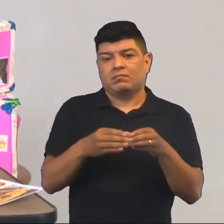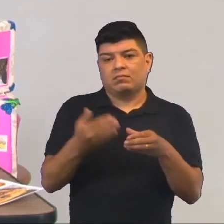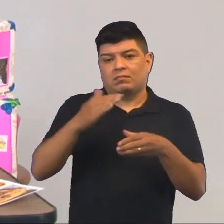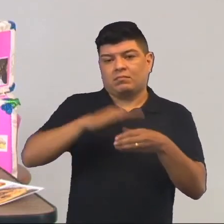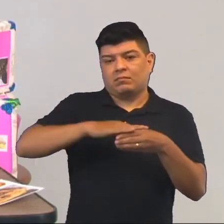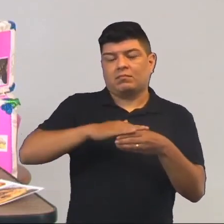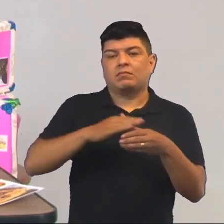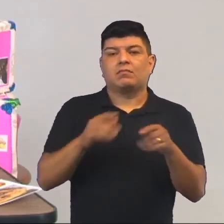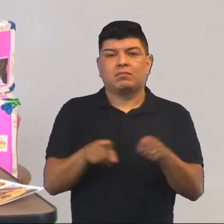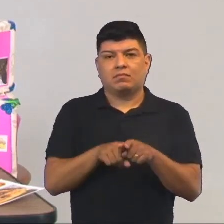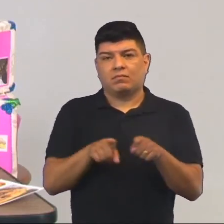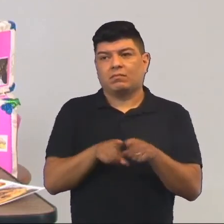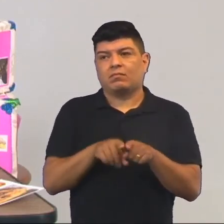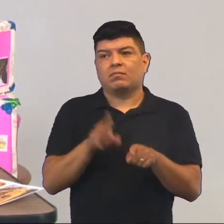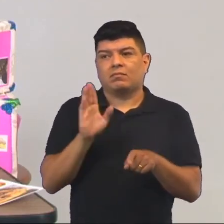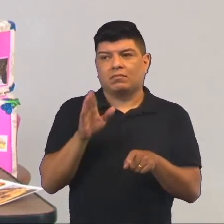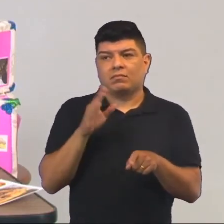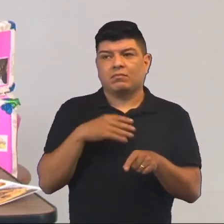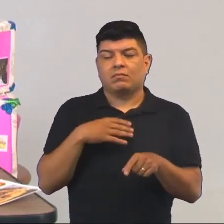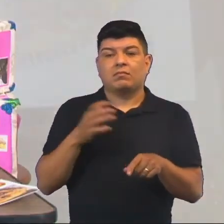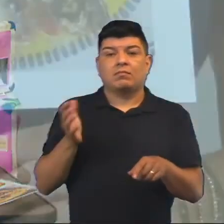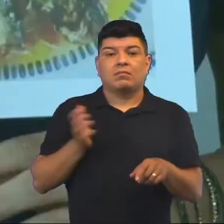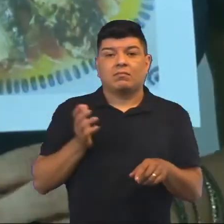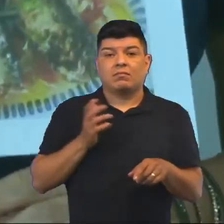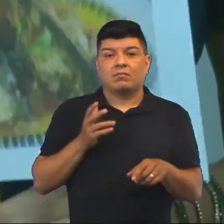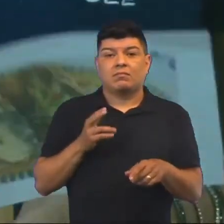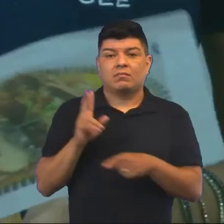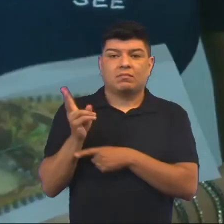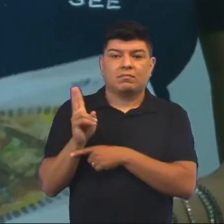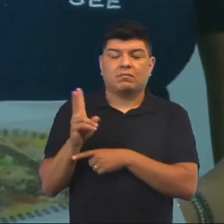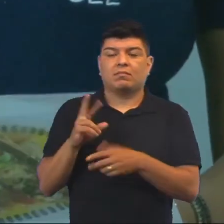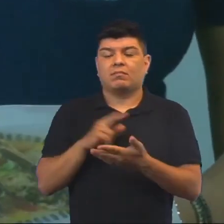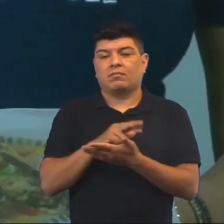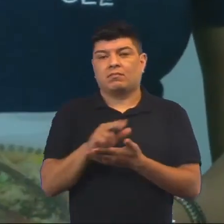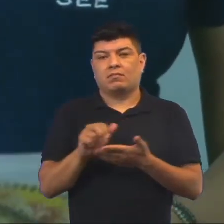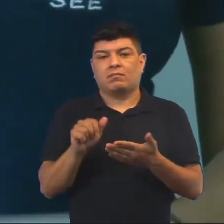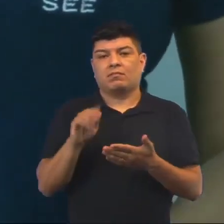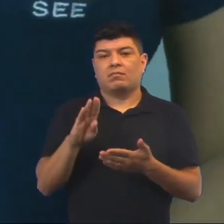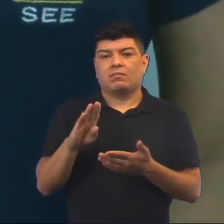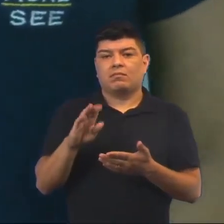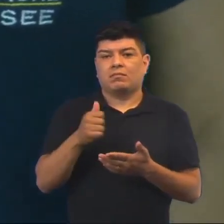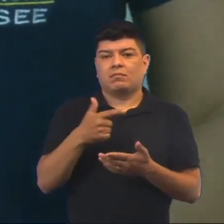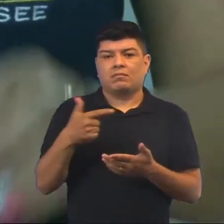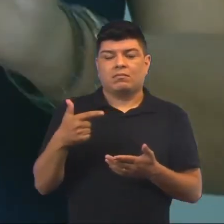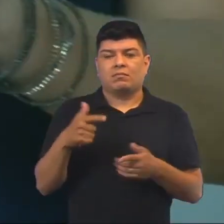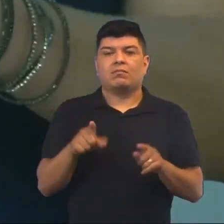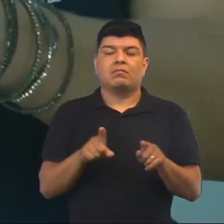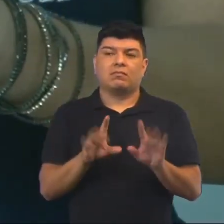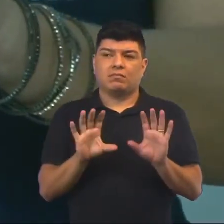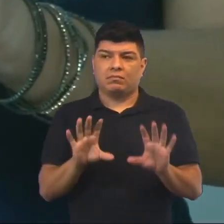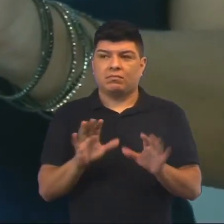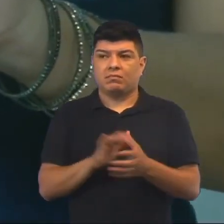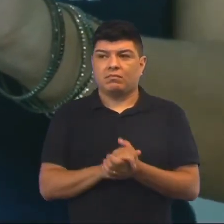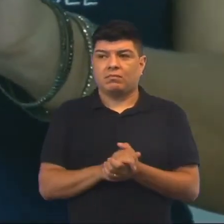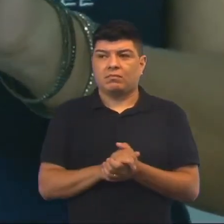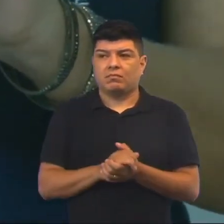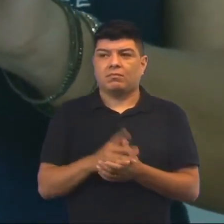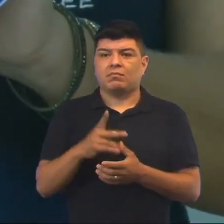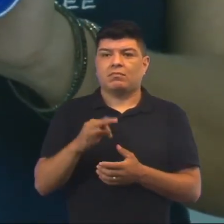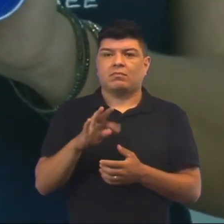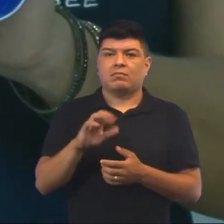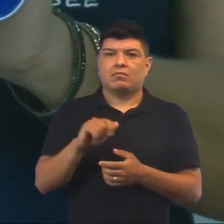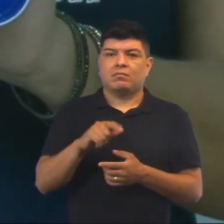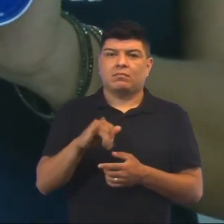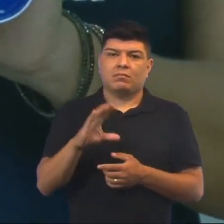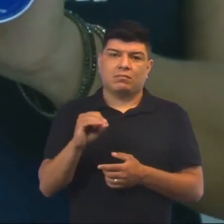enlatada, certo? Essa sardinha que é rica em vitaminas B12, certo?